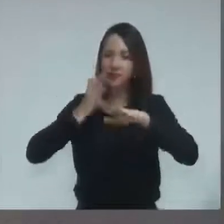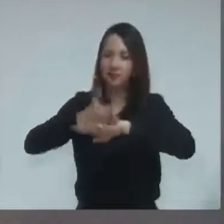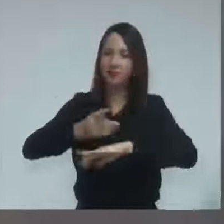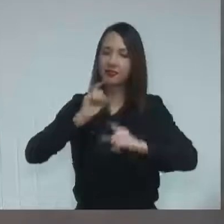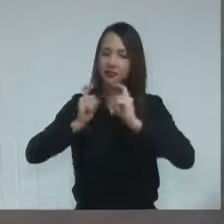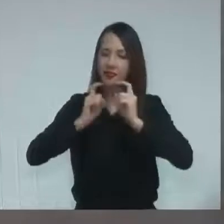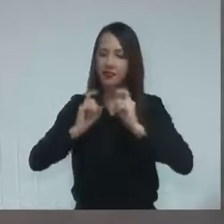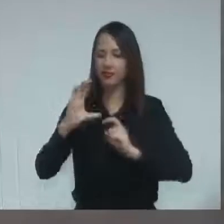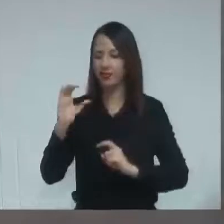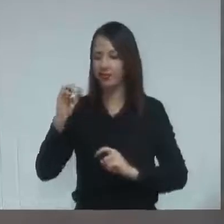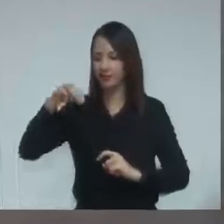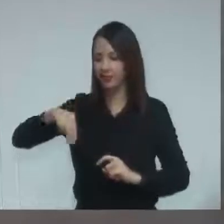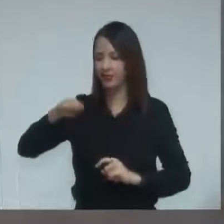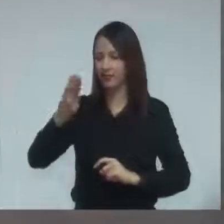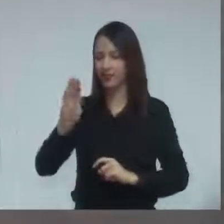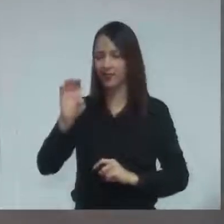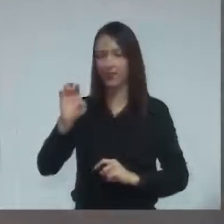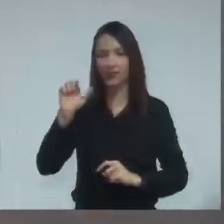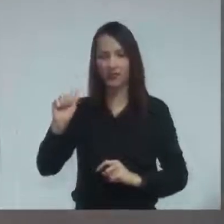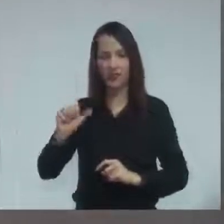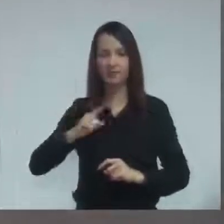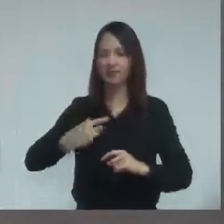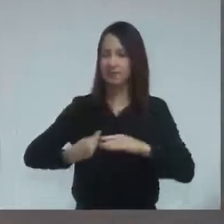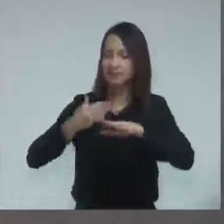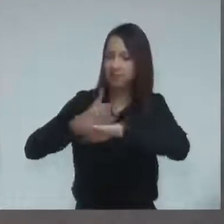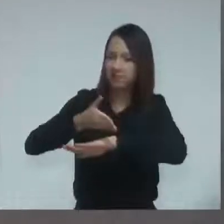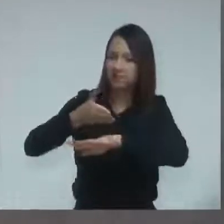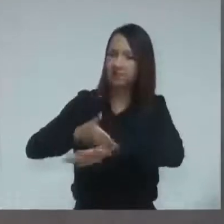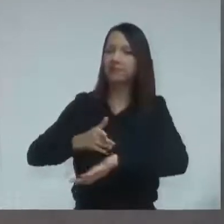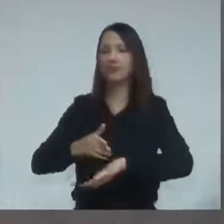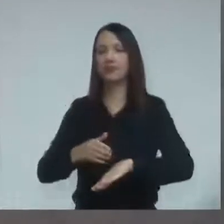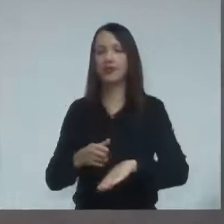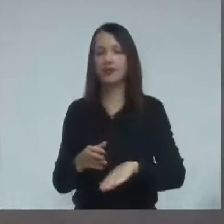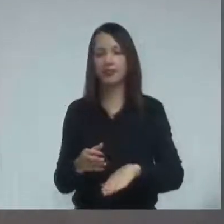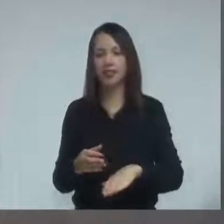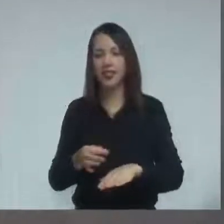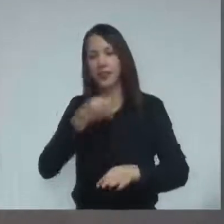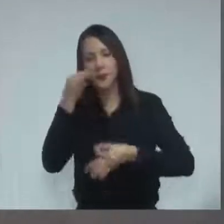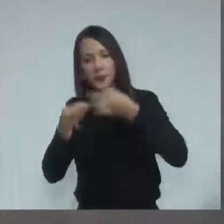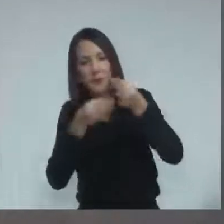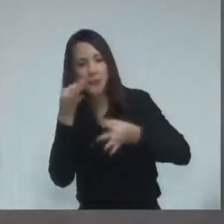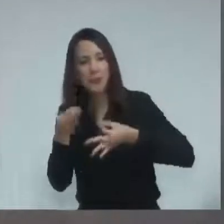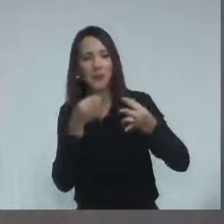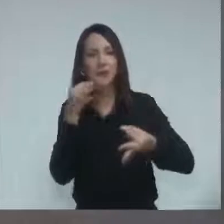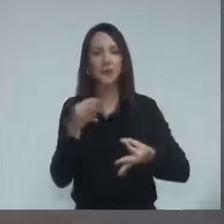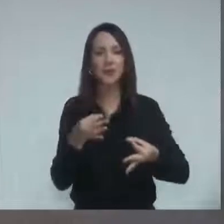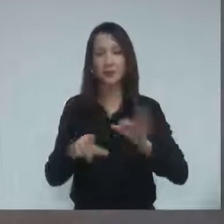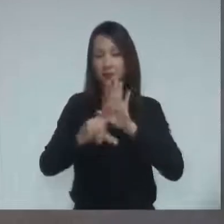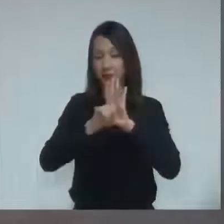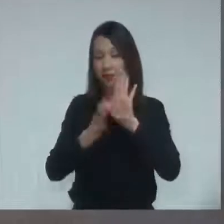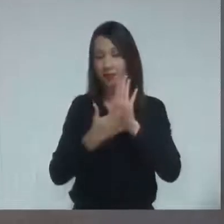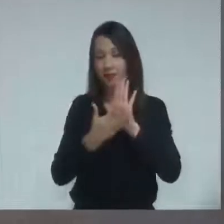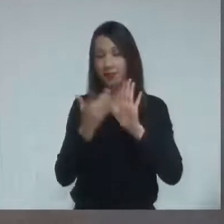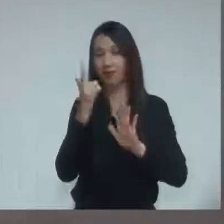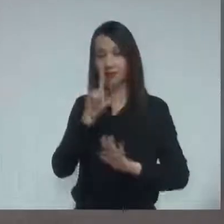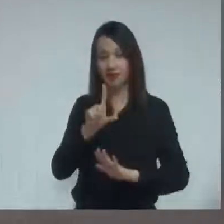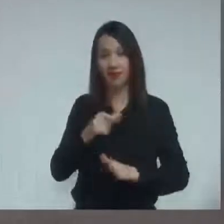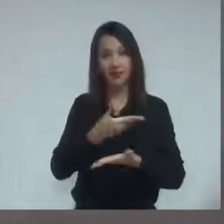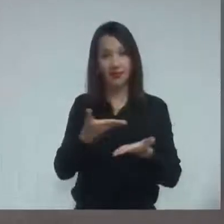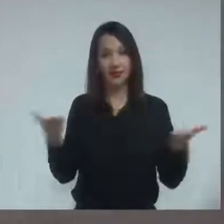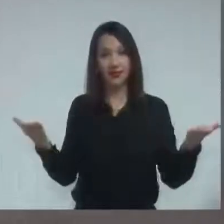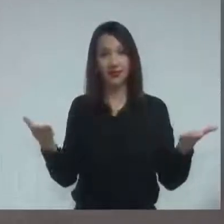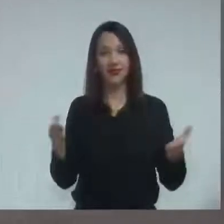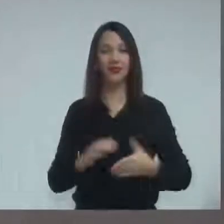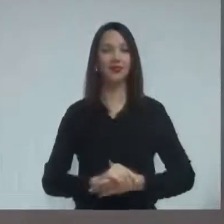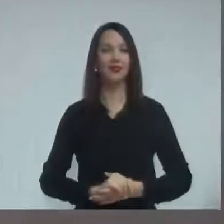Conbé, né? Então eu quero registrar isso, participar, opinar, né? A lei garante isso, né? A publicidade